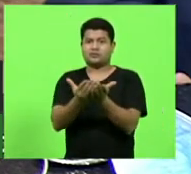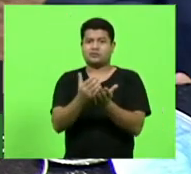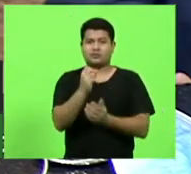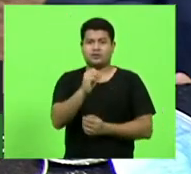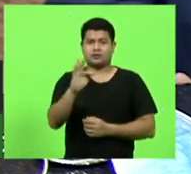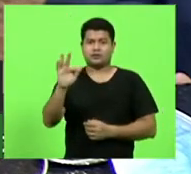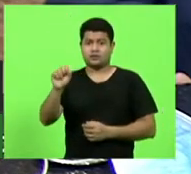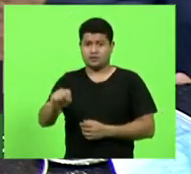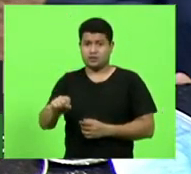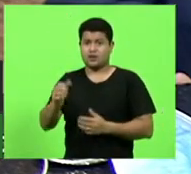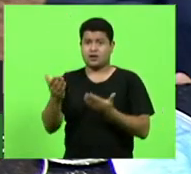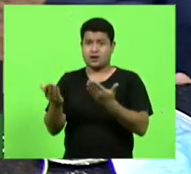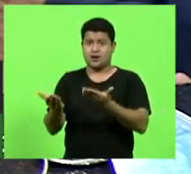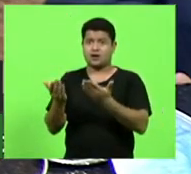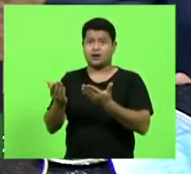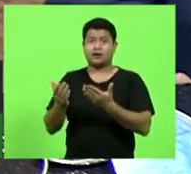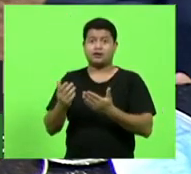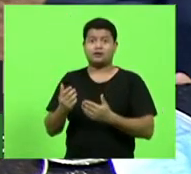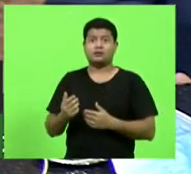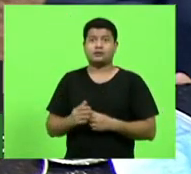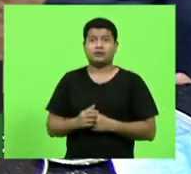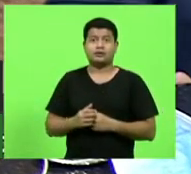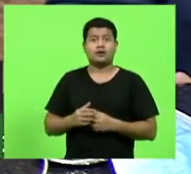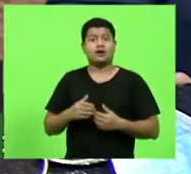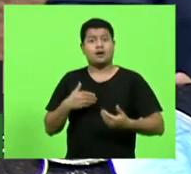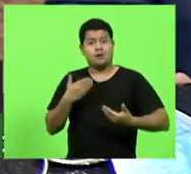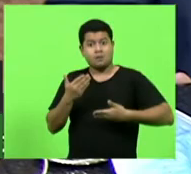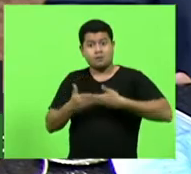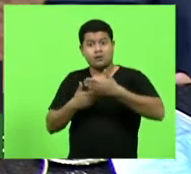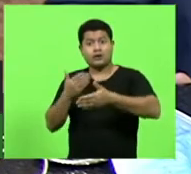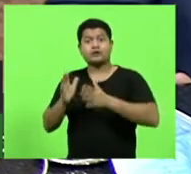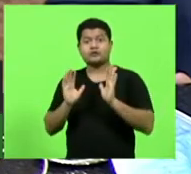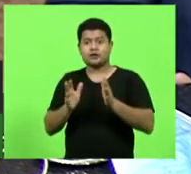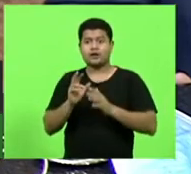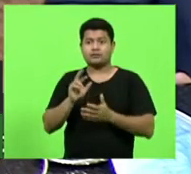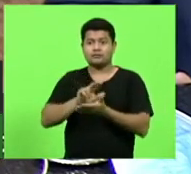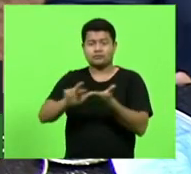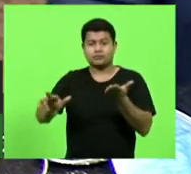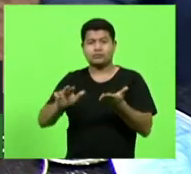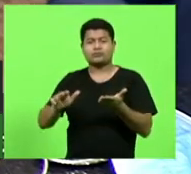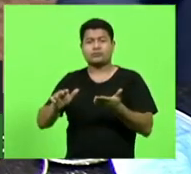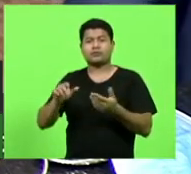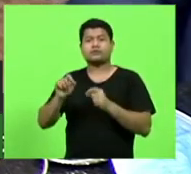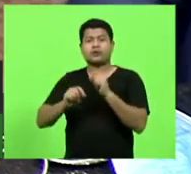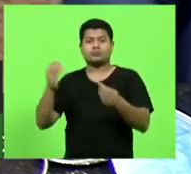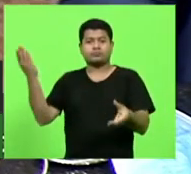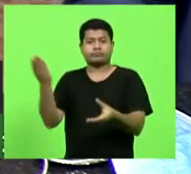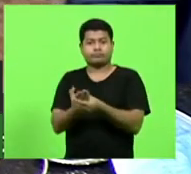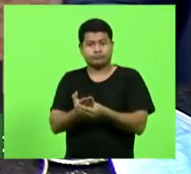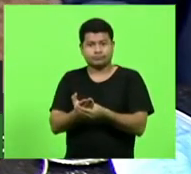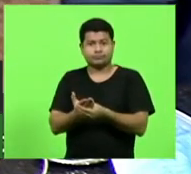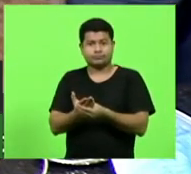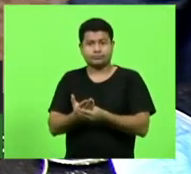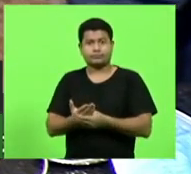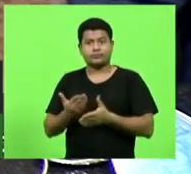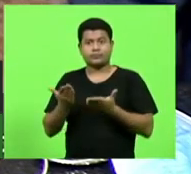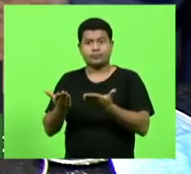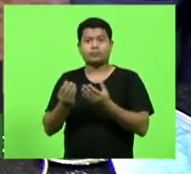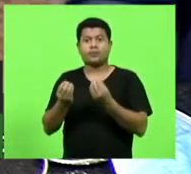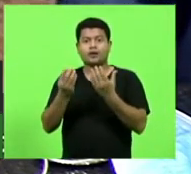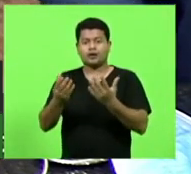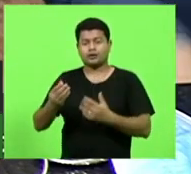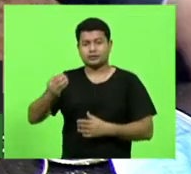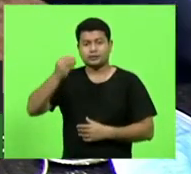com um valor muito menor. Quem acompanha todo o processo já viu várias judicializações que já teve na tentativa de